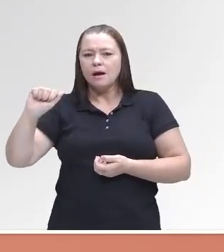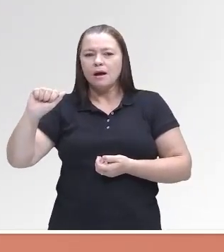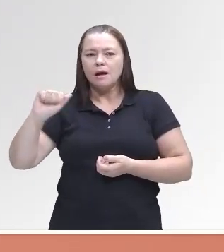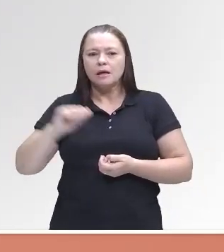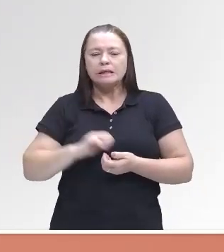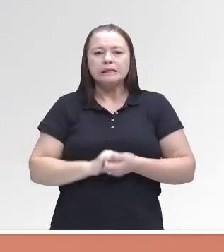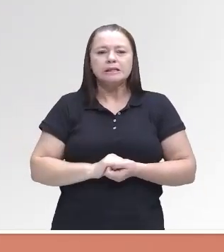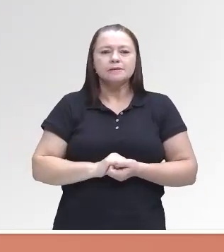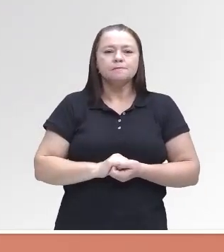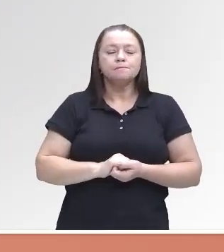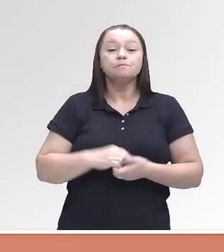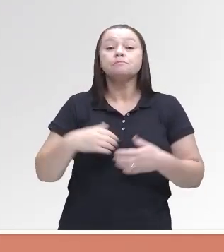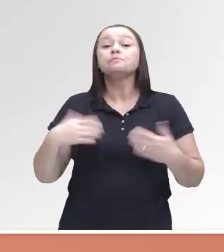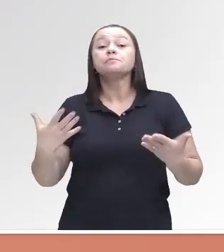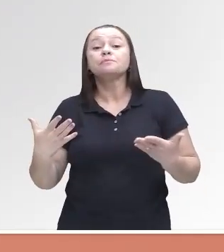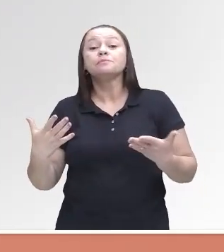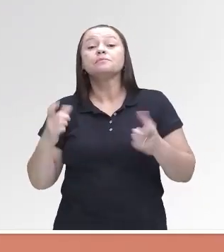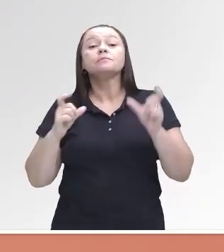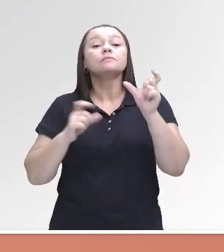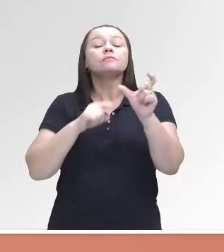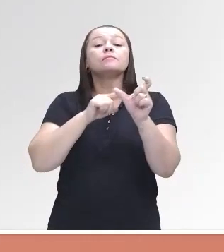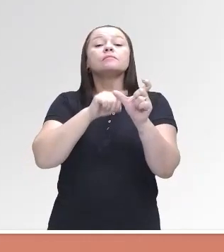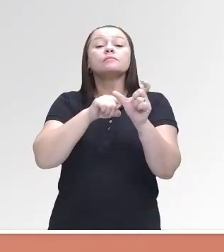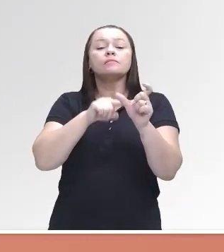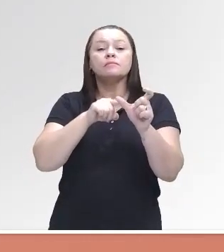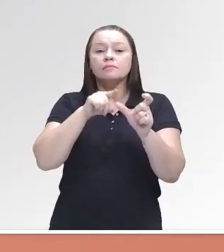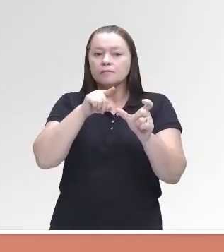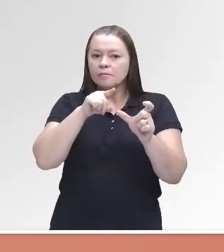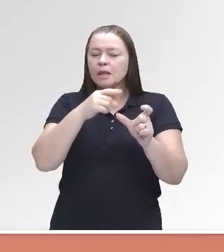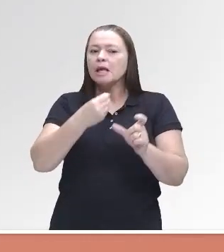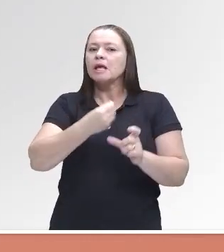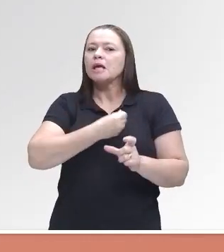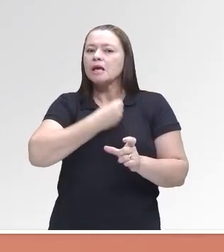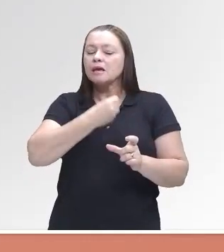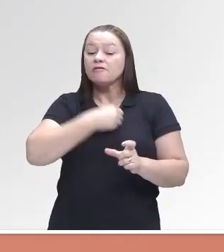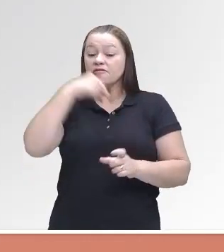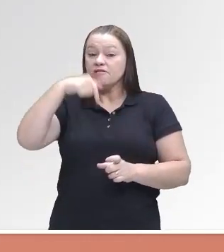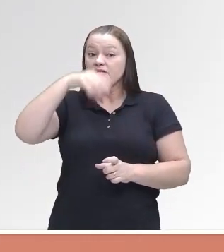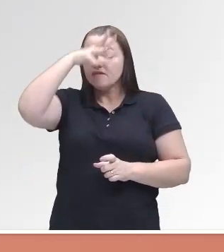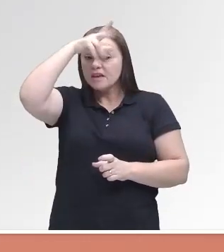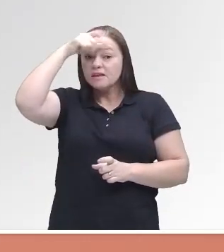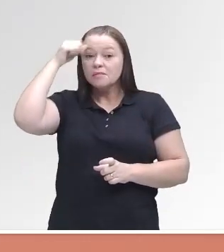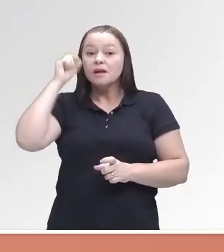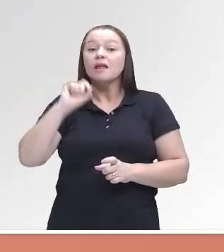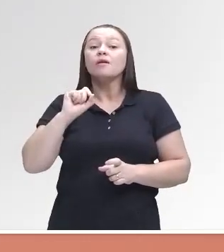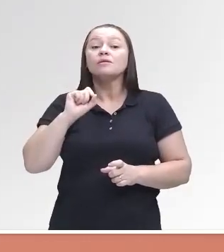Ranaumaá. O que é? Quem mora aqui em Manaus é o quê?